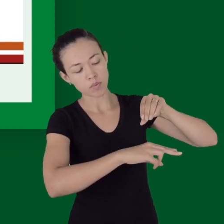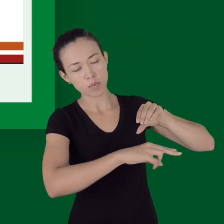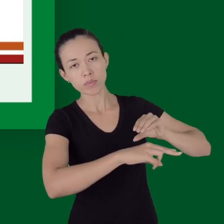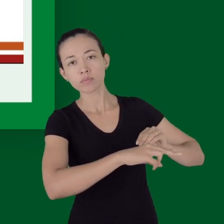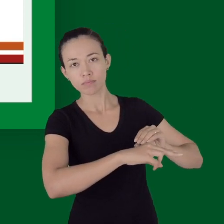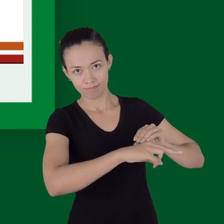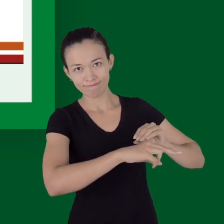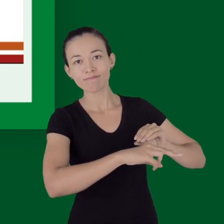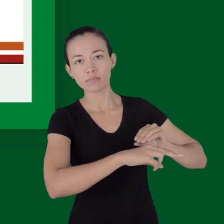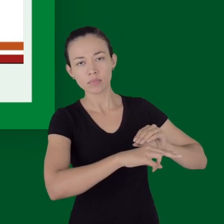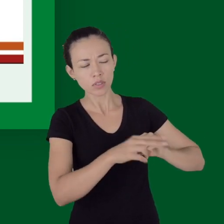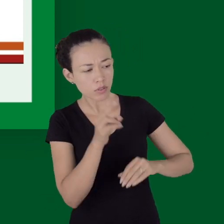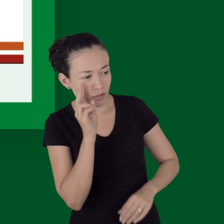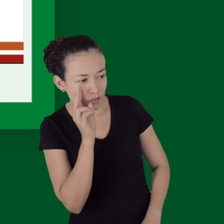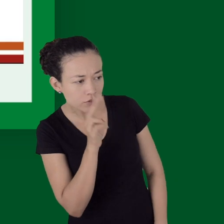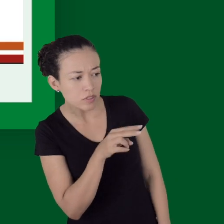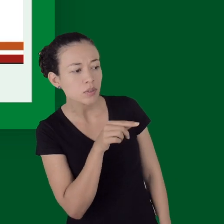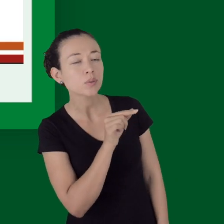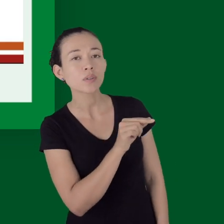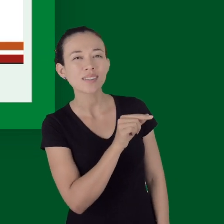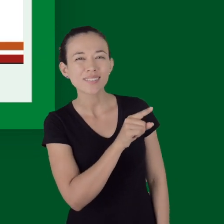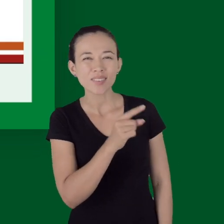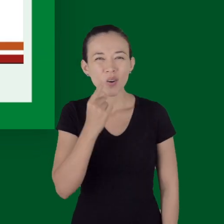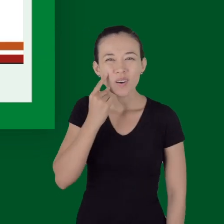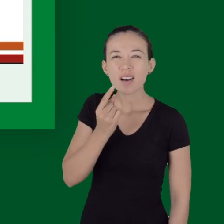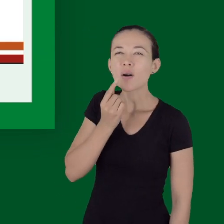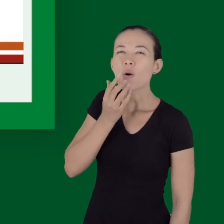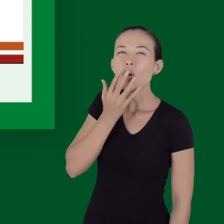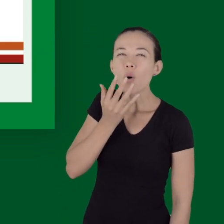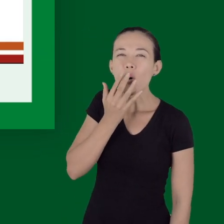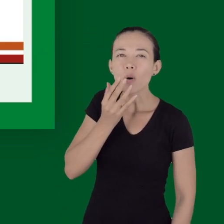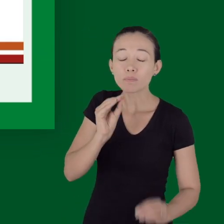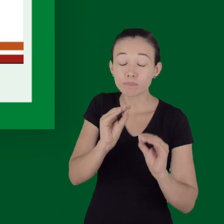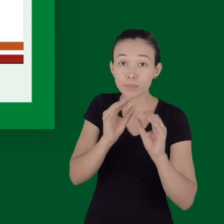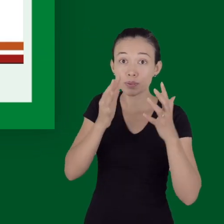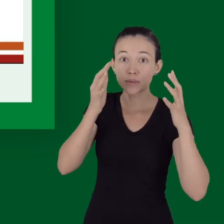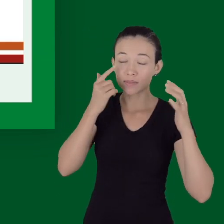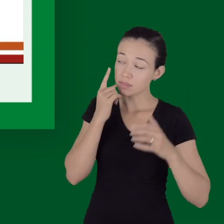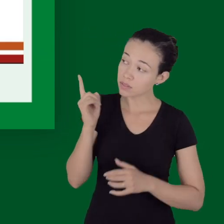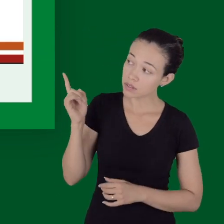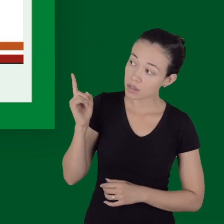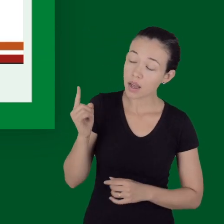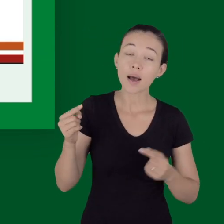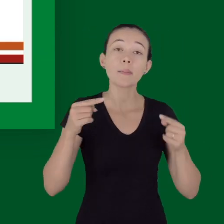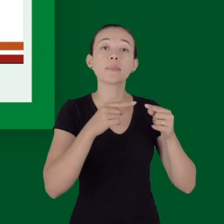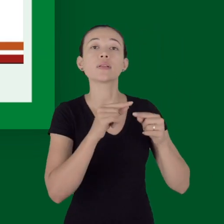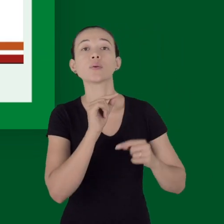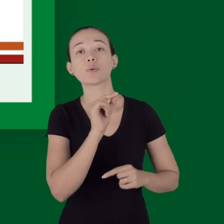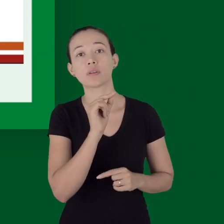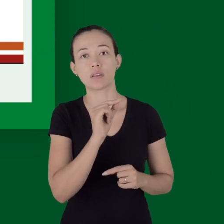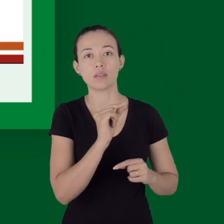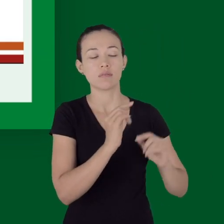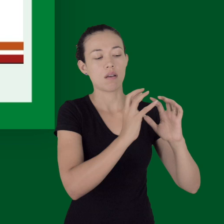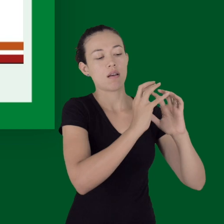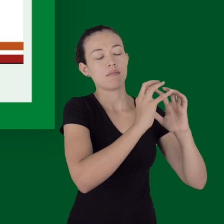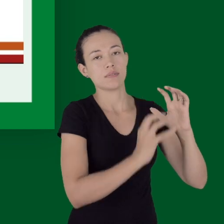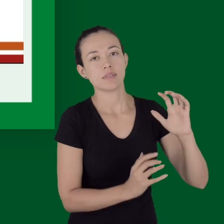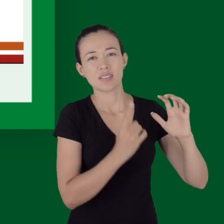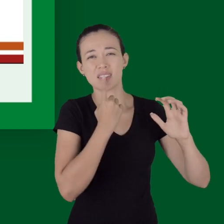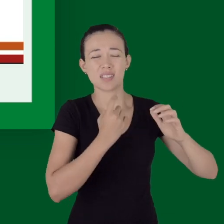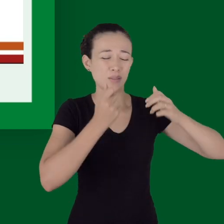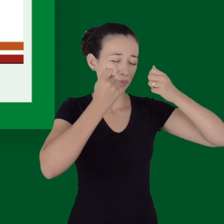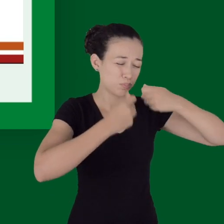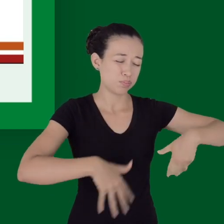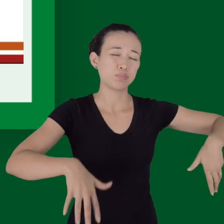menos alterações. A TC pode vir normal, ou poucas alterações. Aqui a gente vê uma hiperdensidade aqui da artéria.